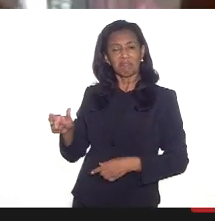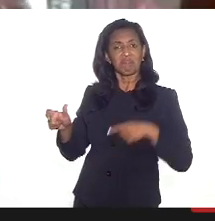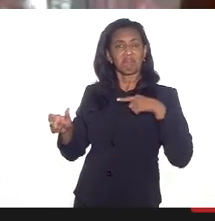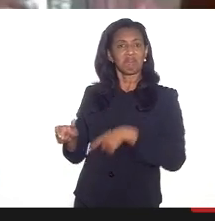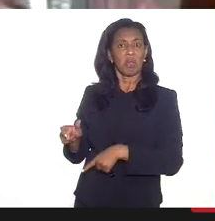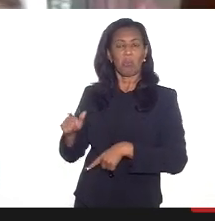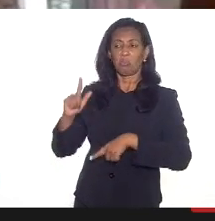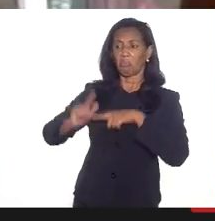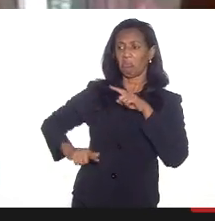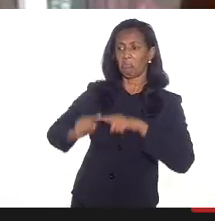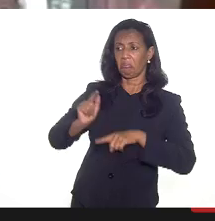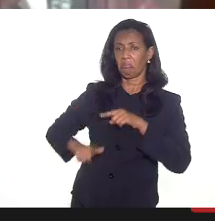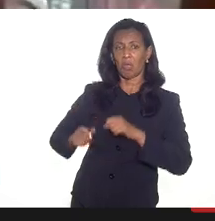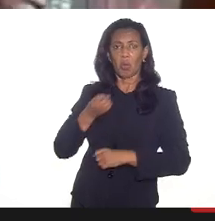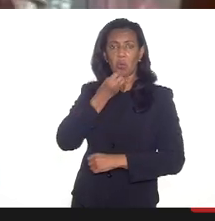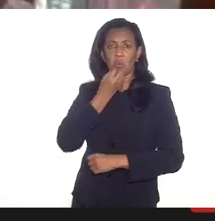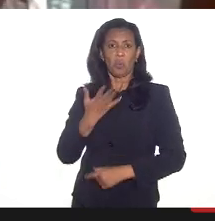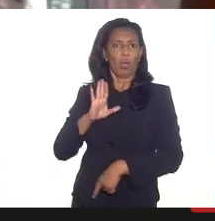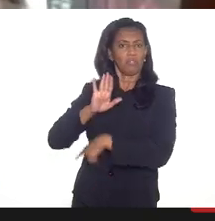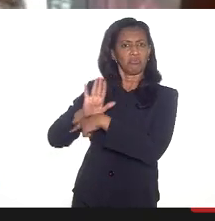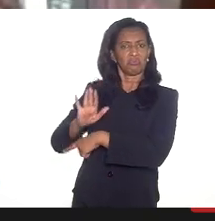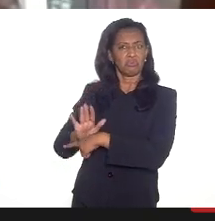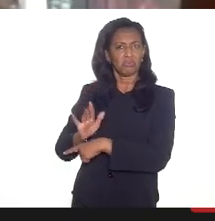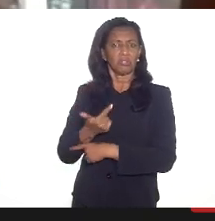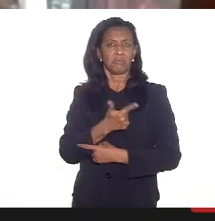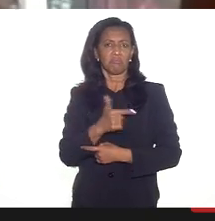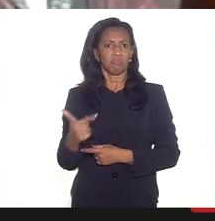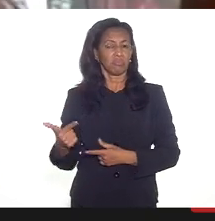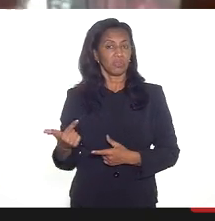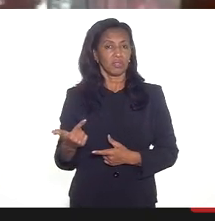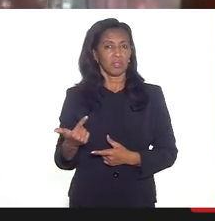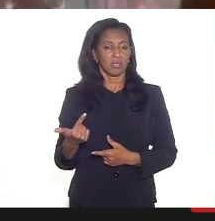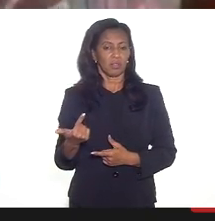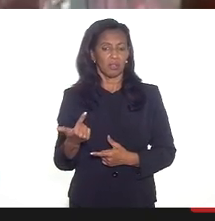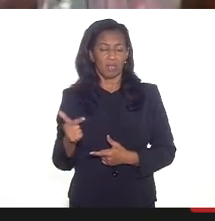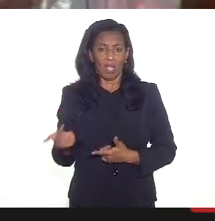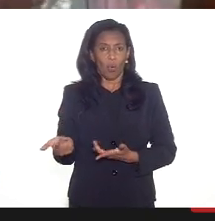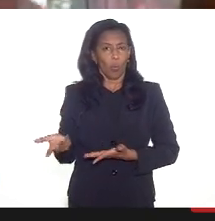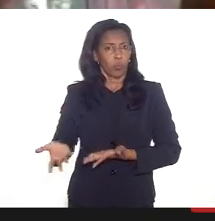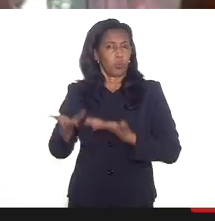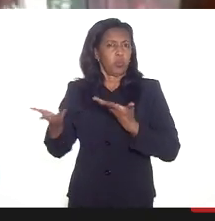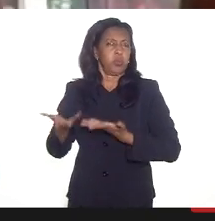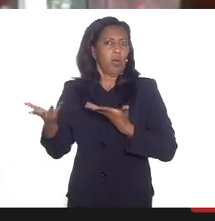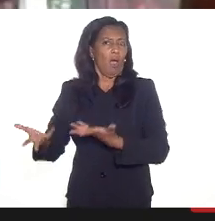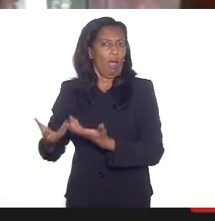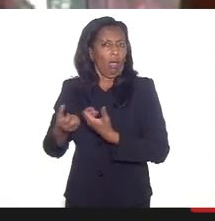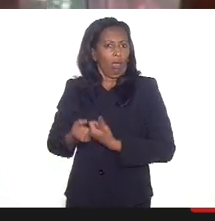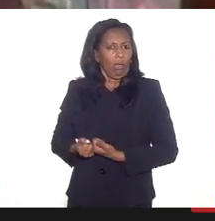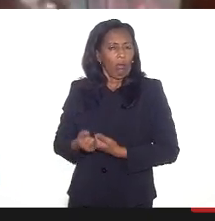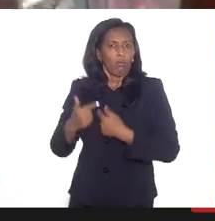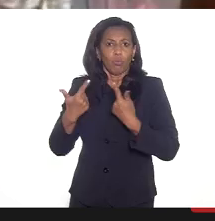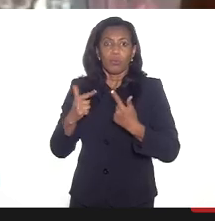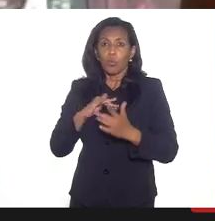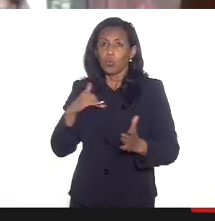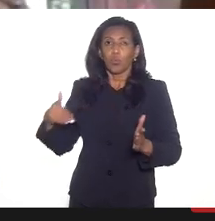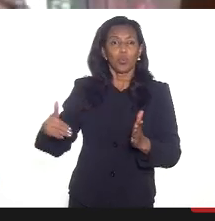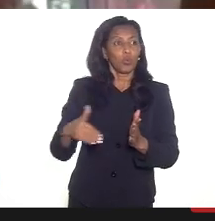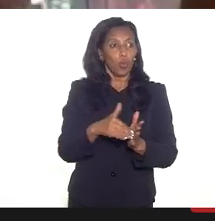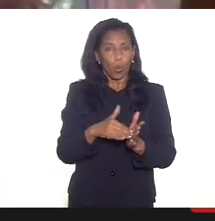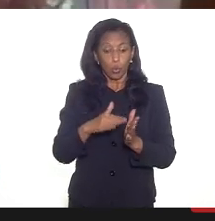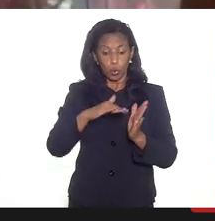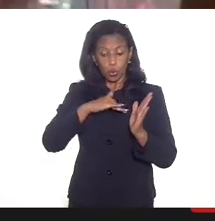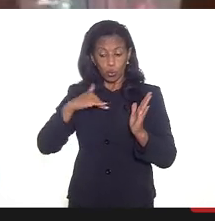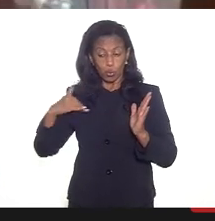sem equipamento, sem um bom atendimento, sem uma oitiva acolhida? Até quando todos, e quando eu